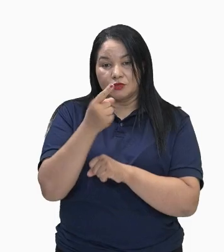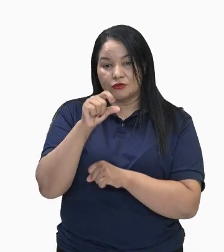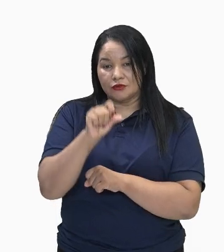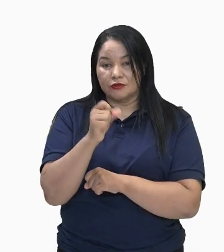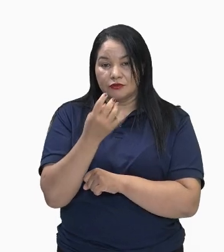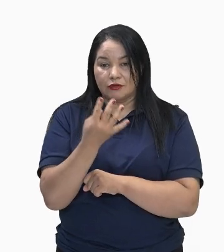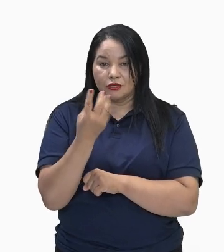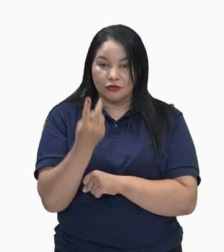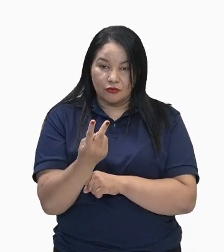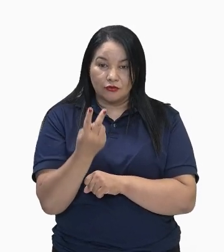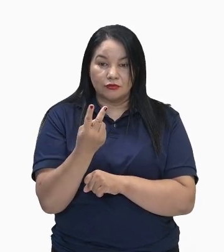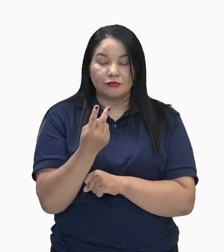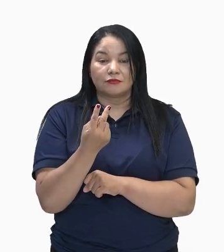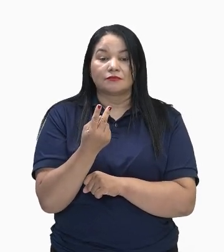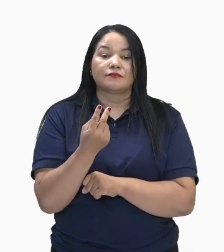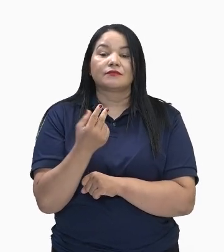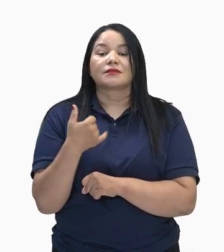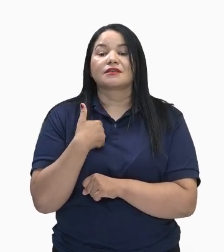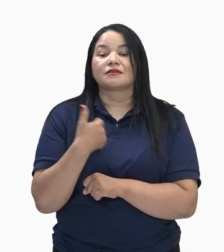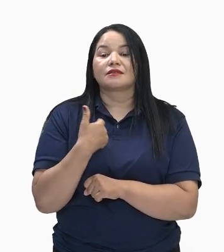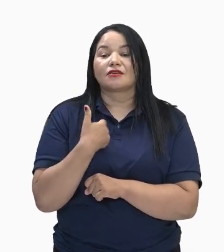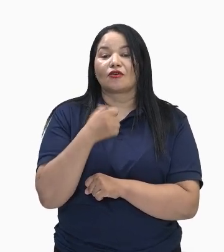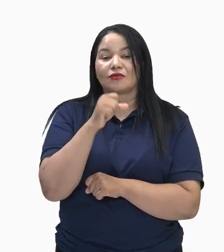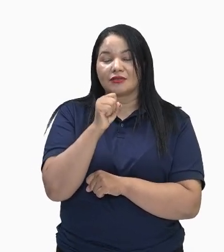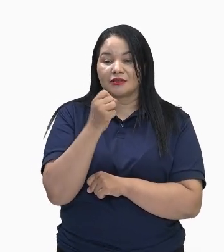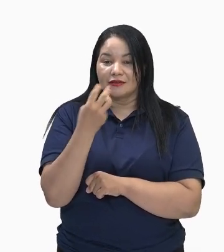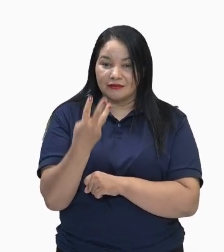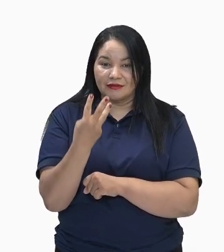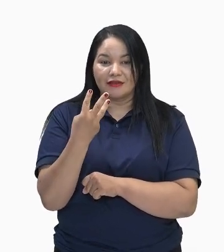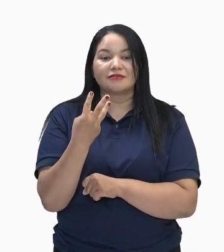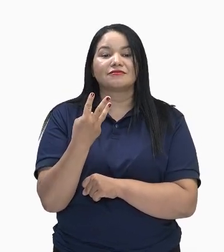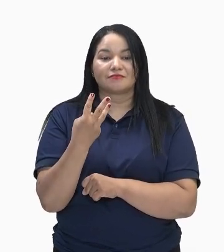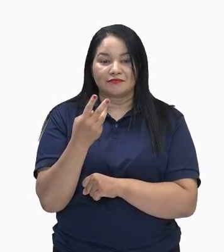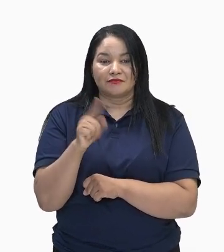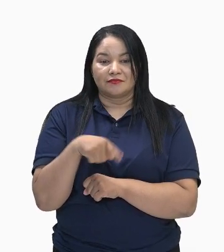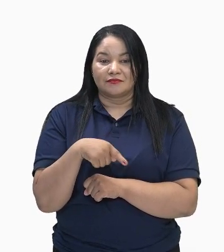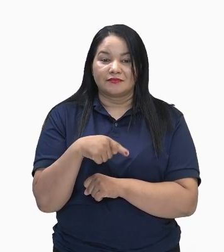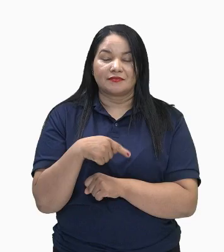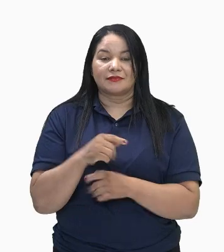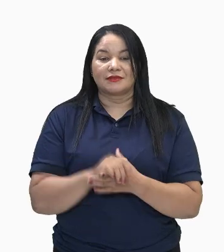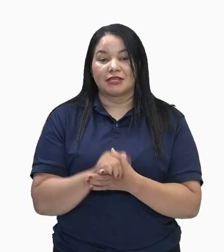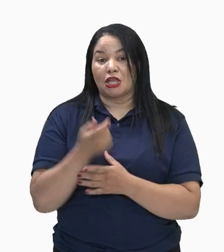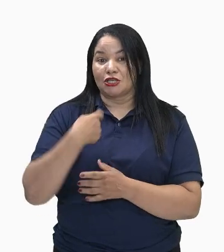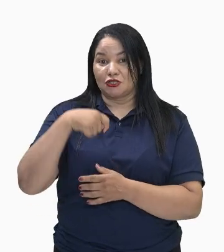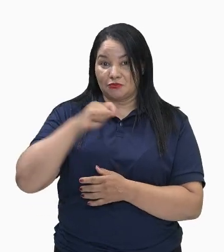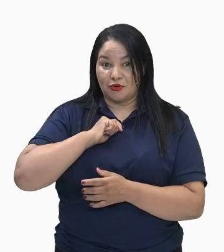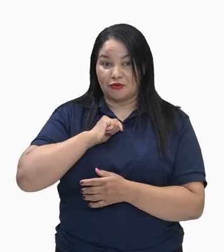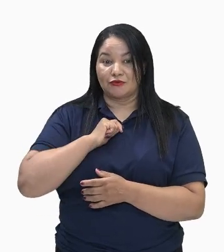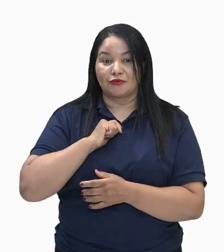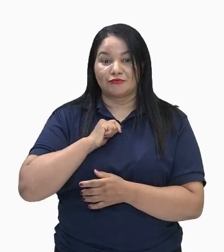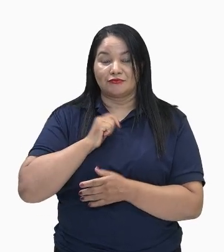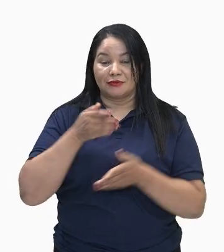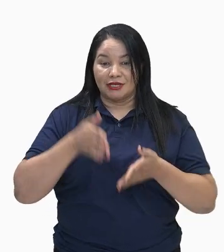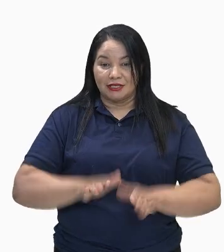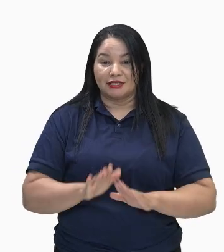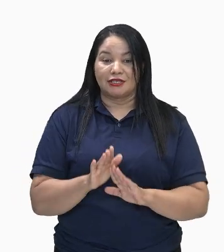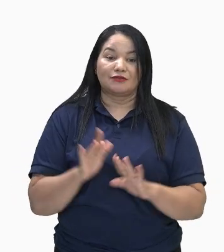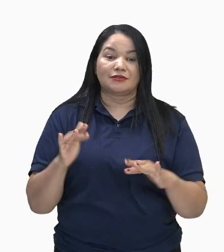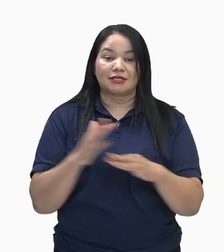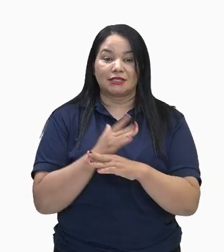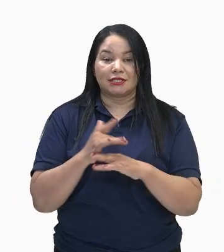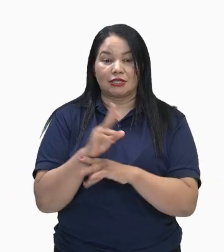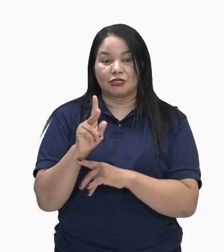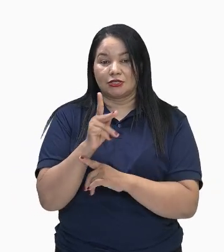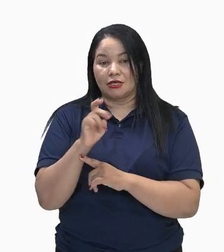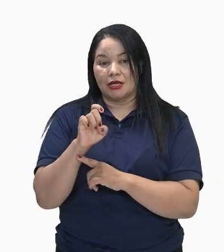1942. Ele tem atualmente 83 anos e é um espanhol que nasceu na cidade de